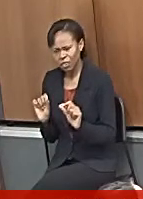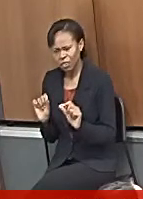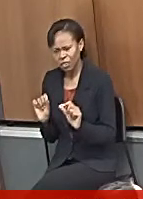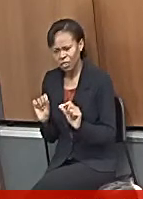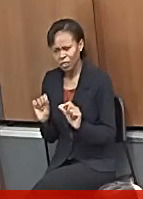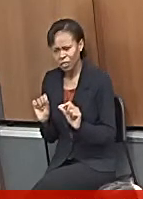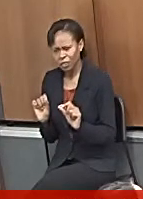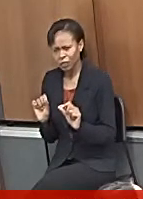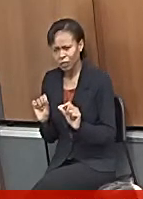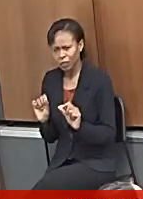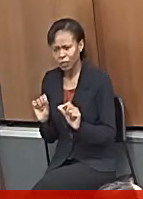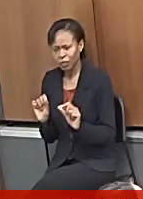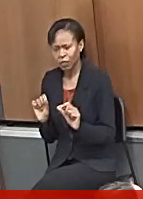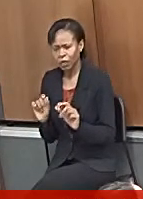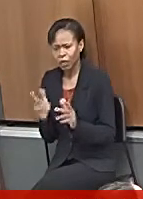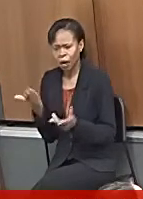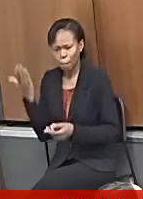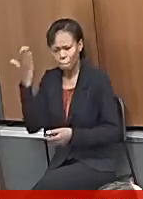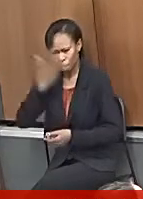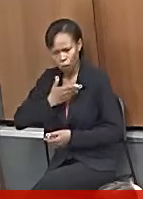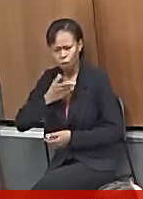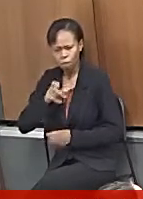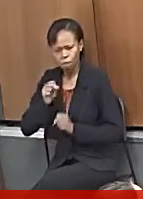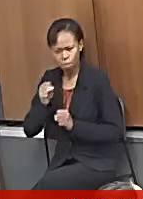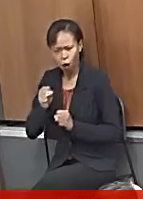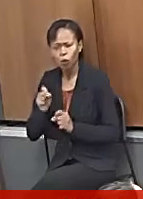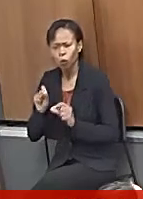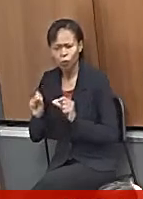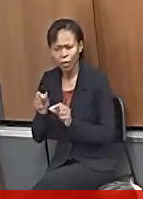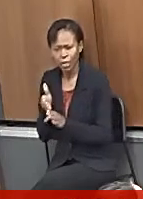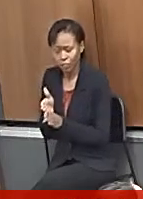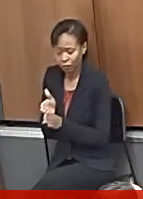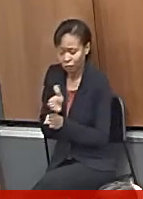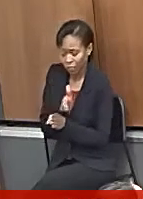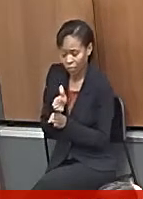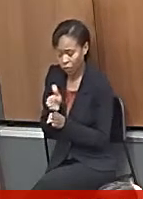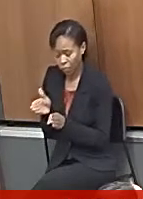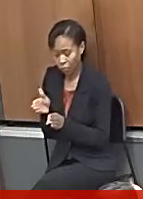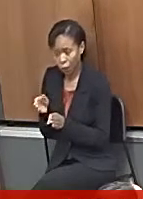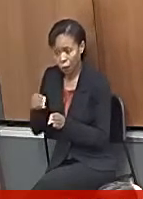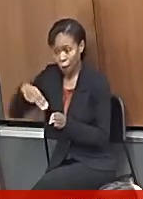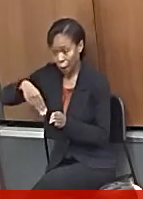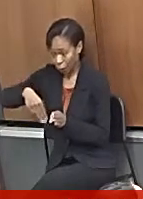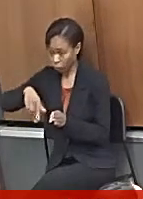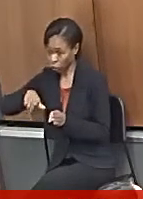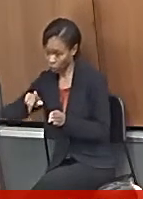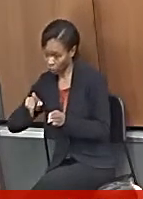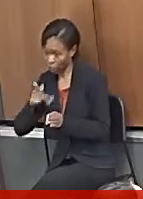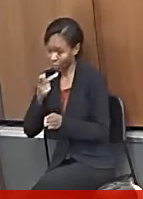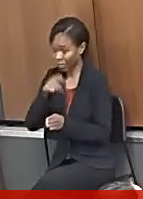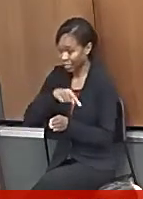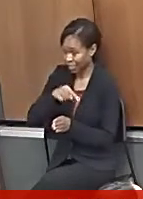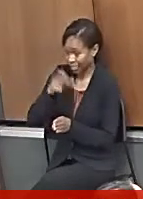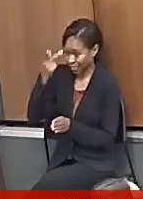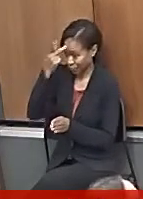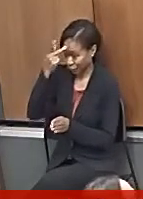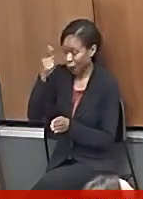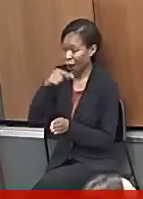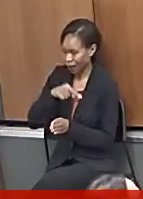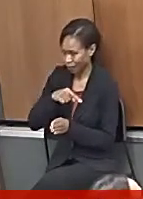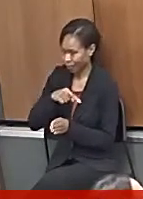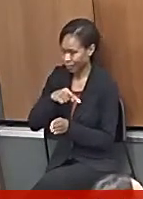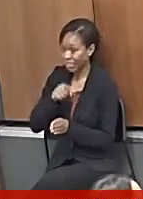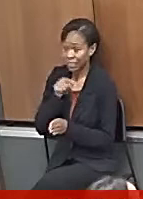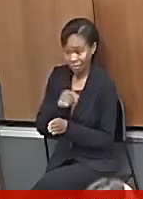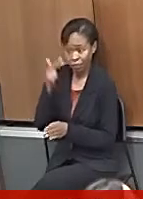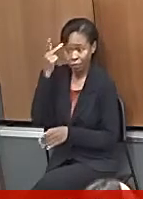a divisa de minas gerais com o estado de são paulo em são paulo também teve a lei sem nós